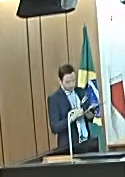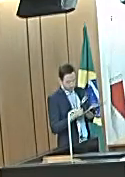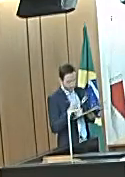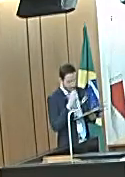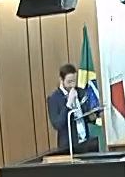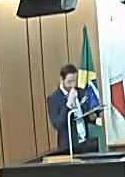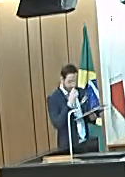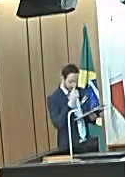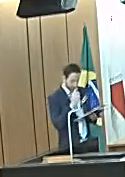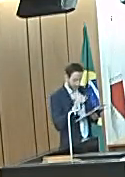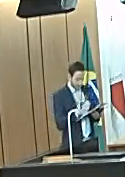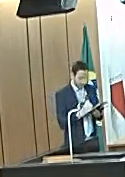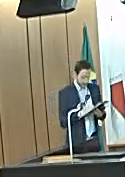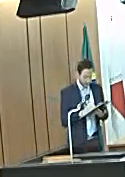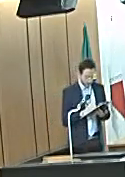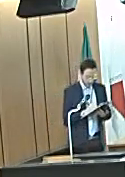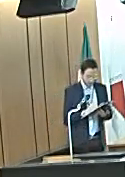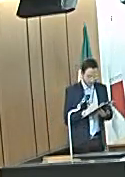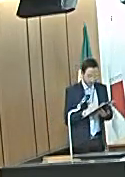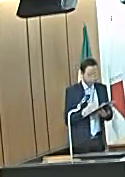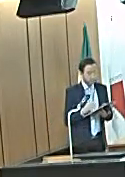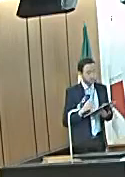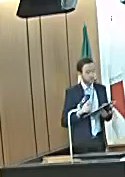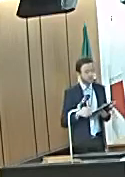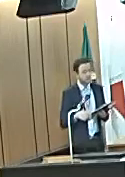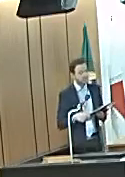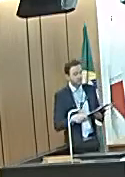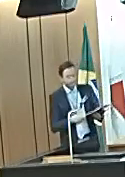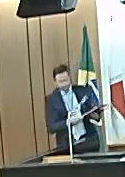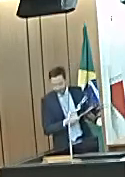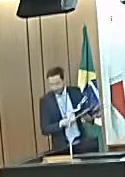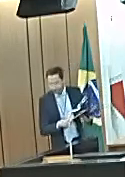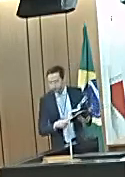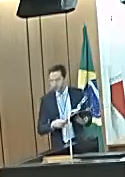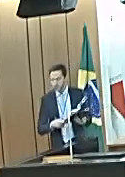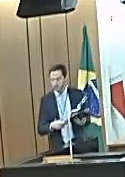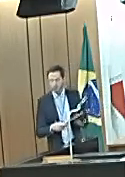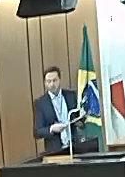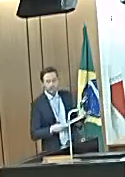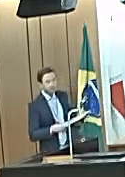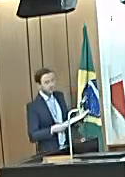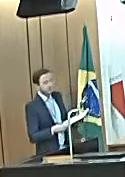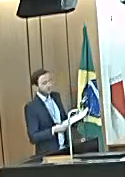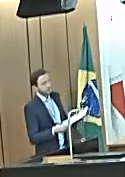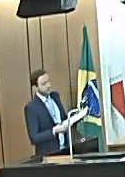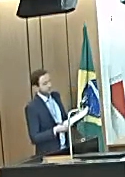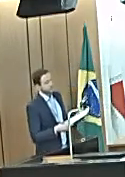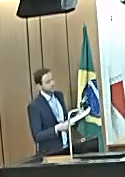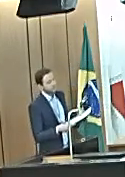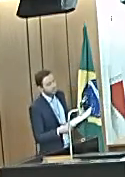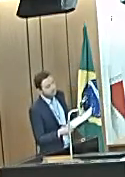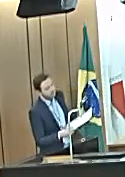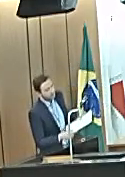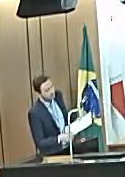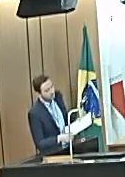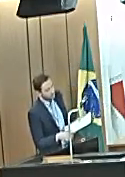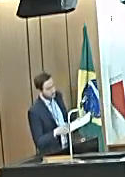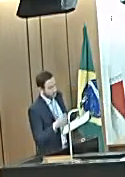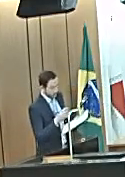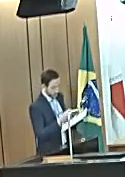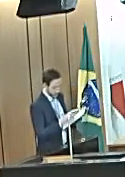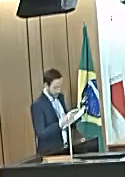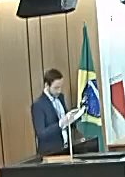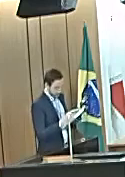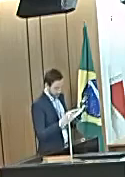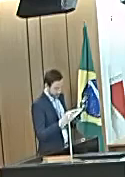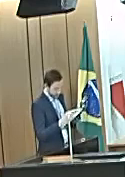foi isso foi arrebentado no governo passado não foi mais um mérito seus da carreira de vocês